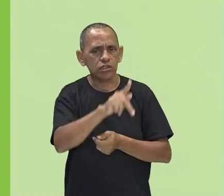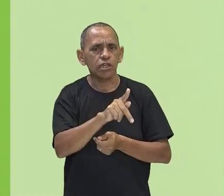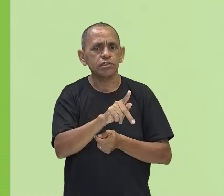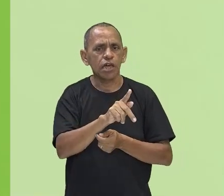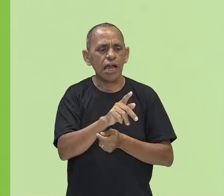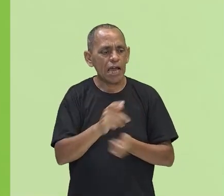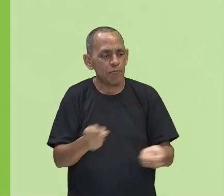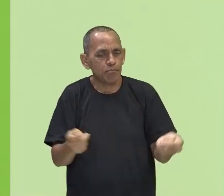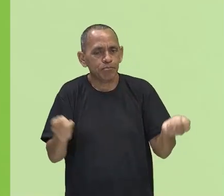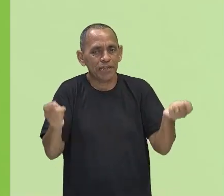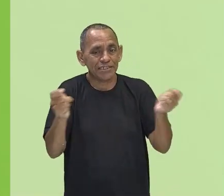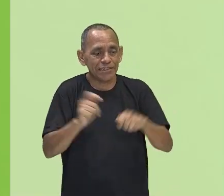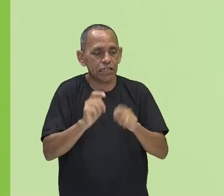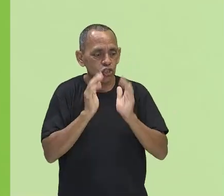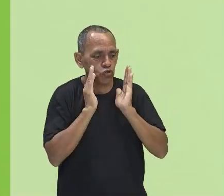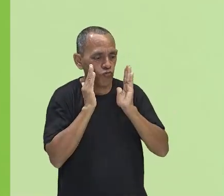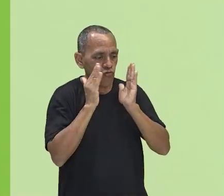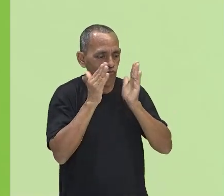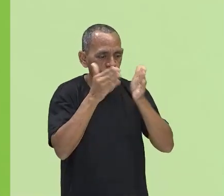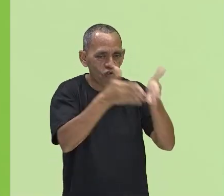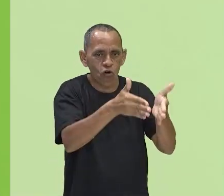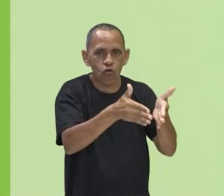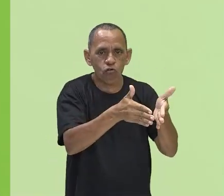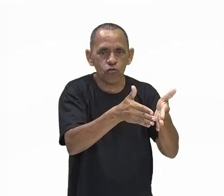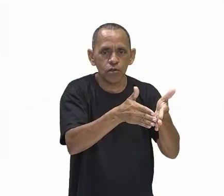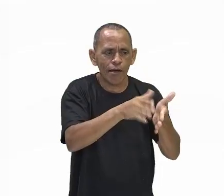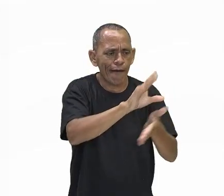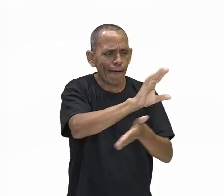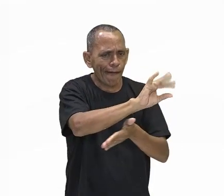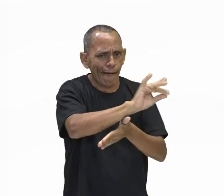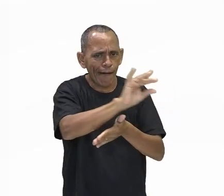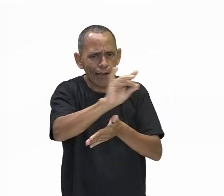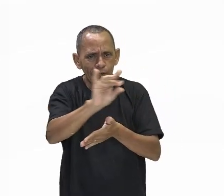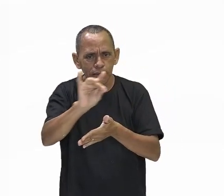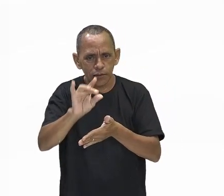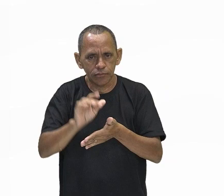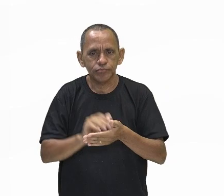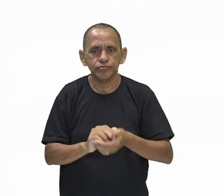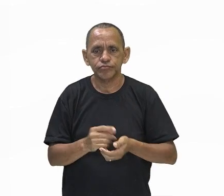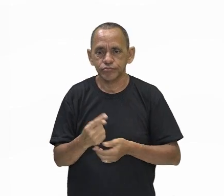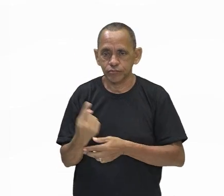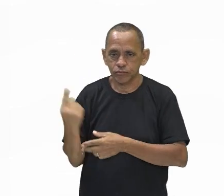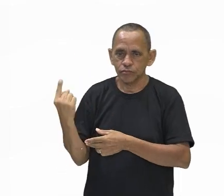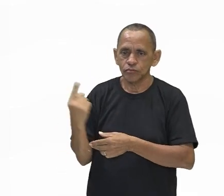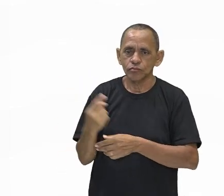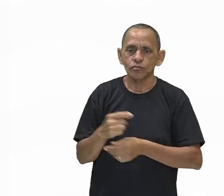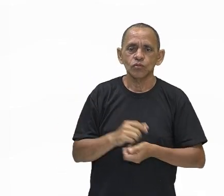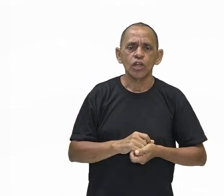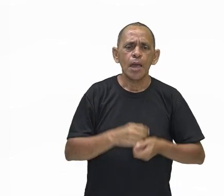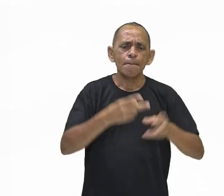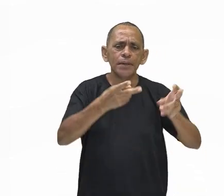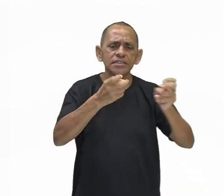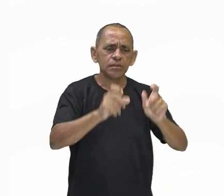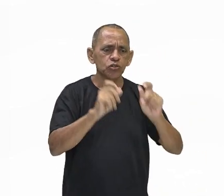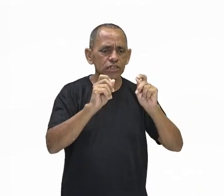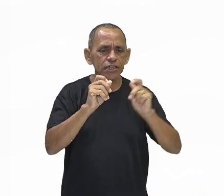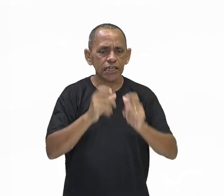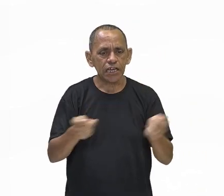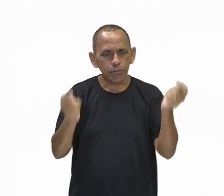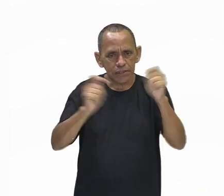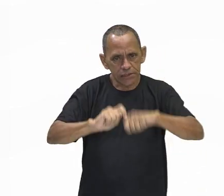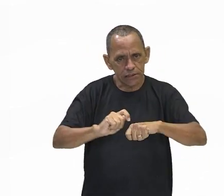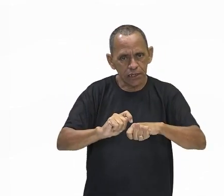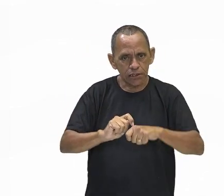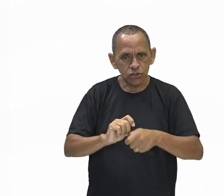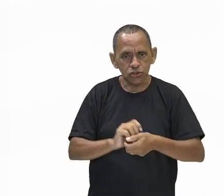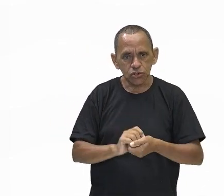potência focal, o que é? Cada lente apresenta potência focal, tá certo? Ou seja, a capacidade de